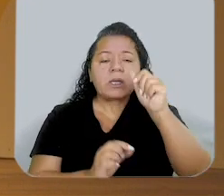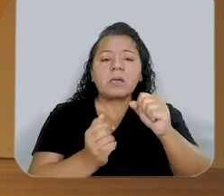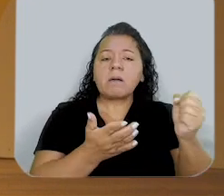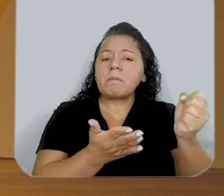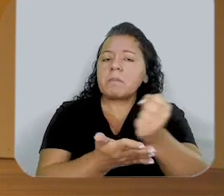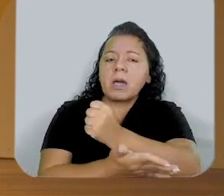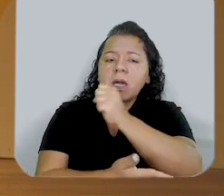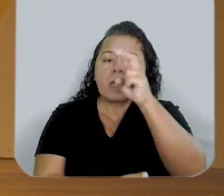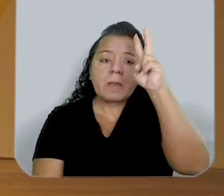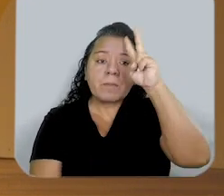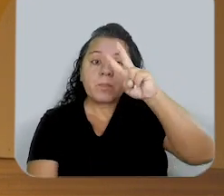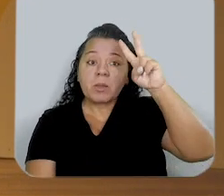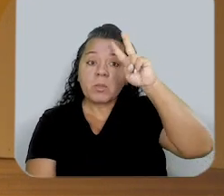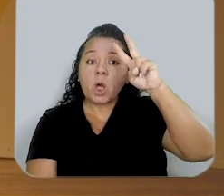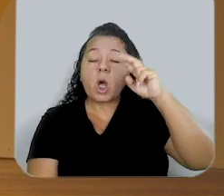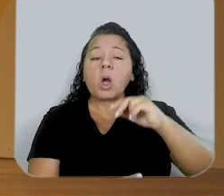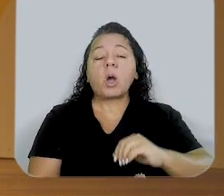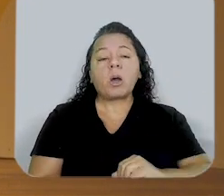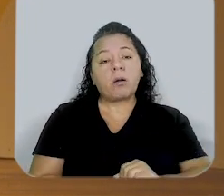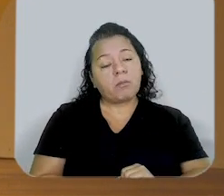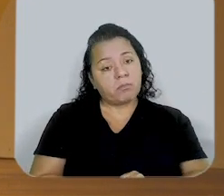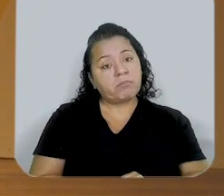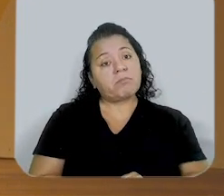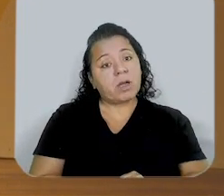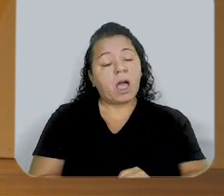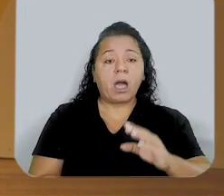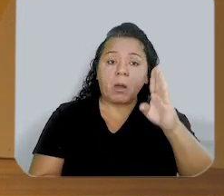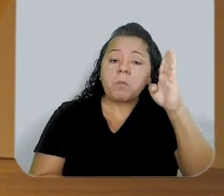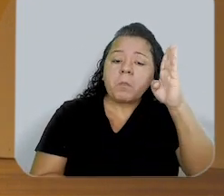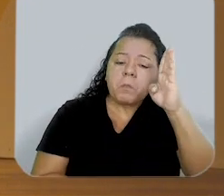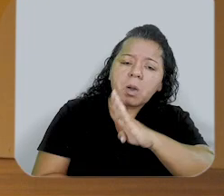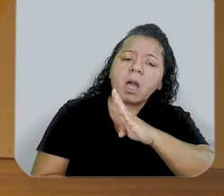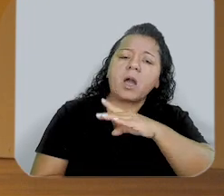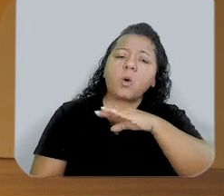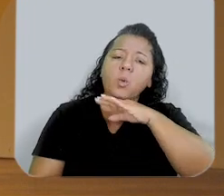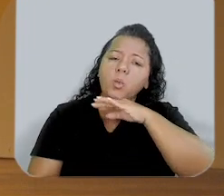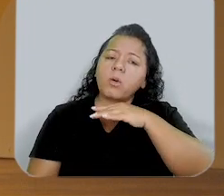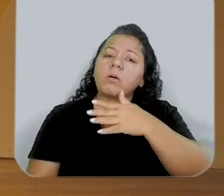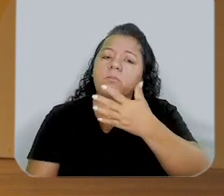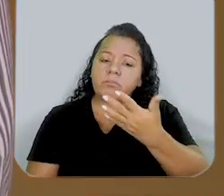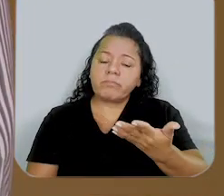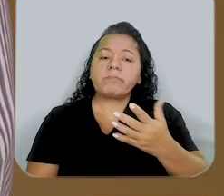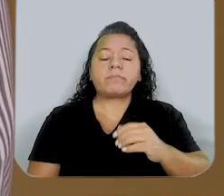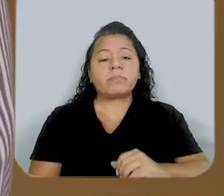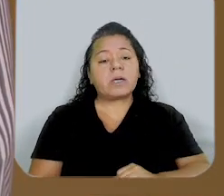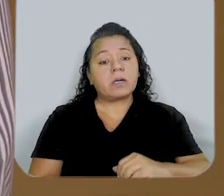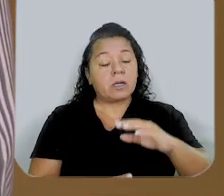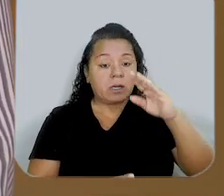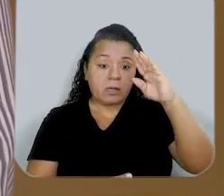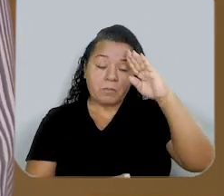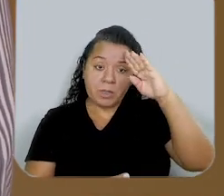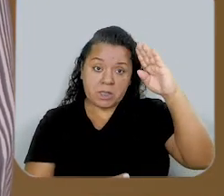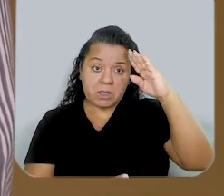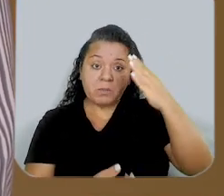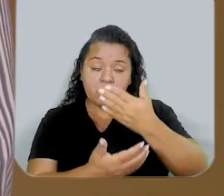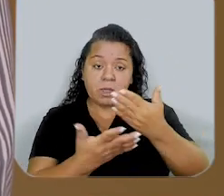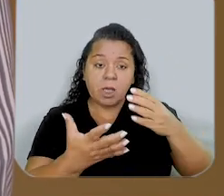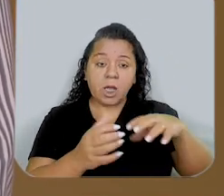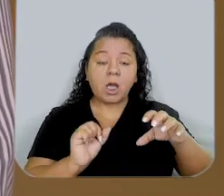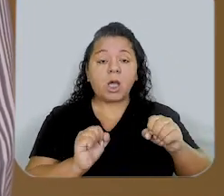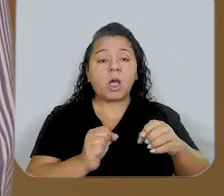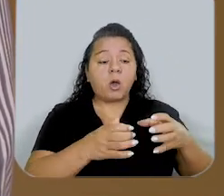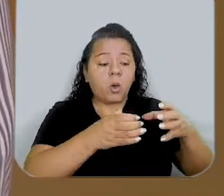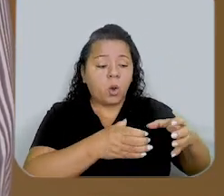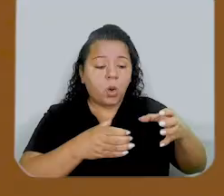apagando essas memórias, né? E é muito cruel o que é feito, né, principalmente com as